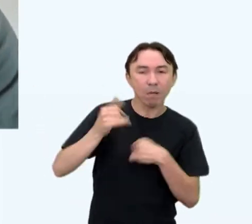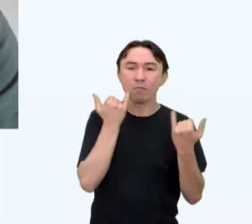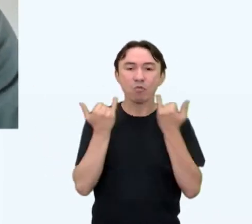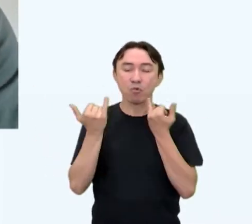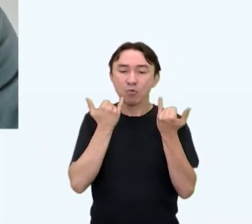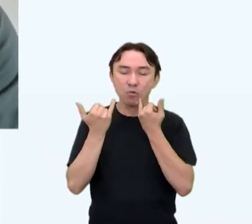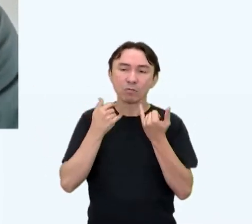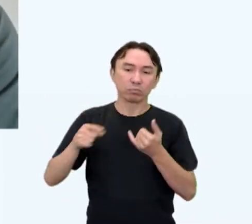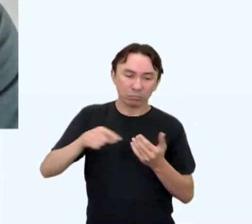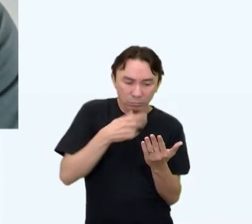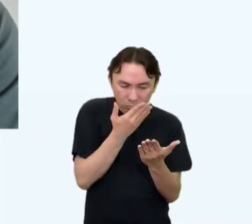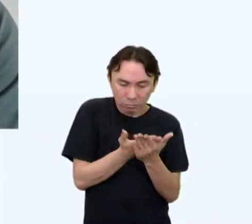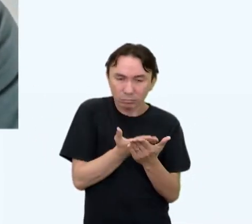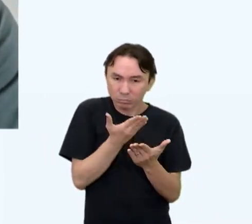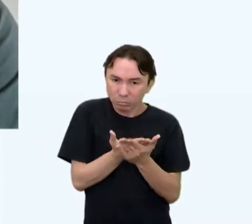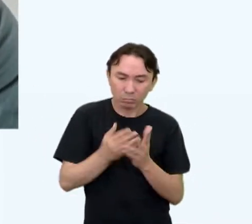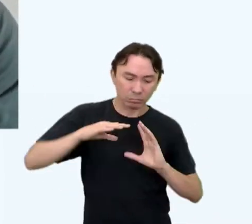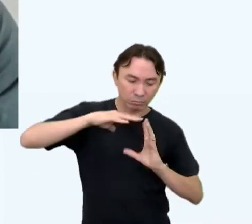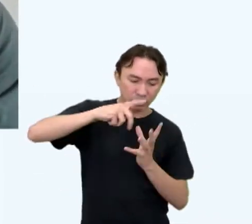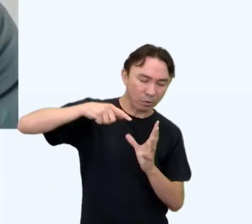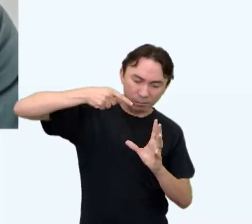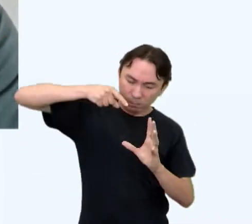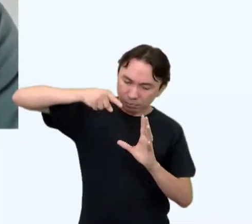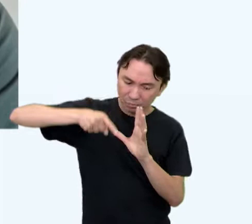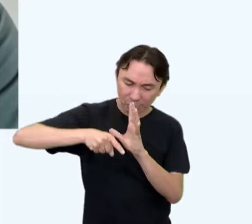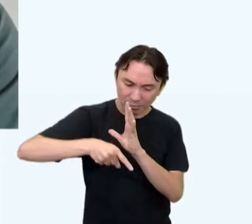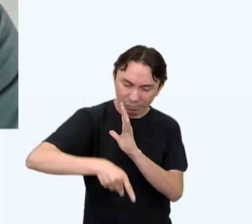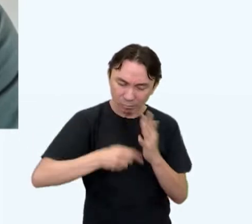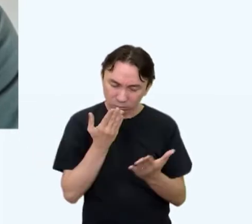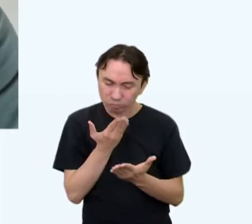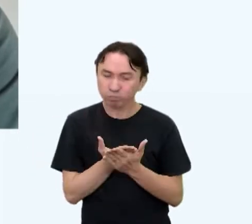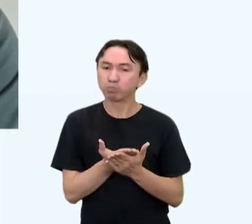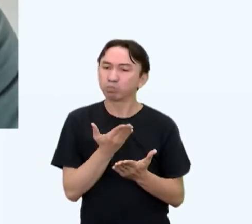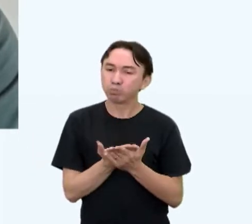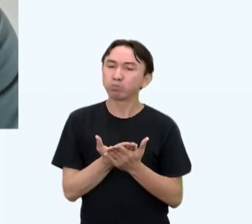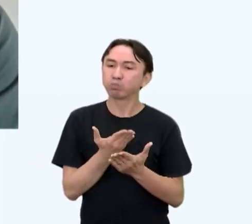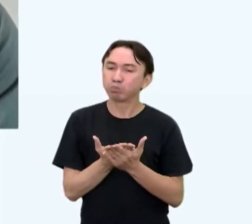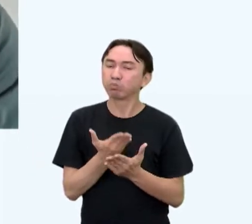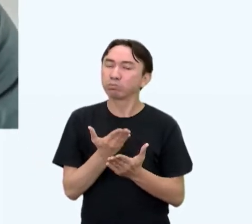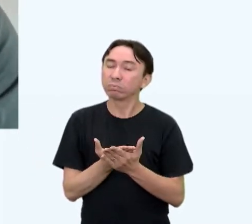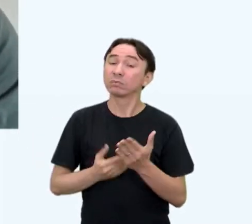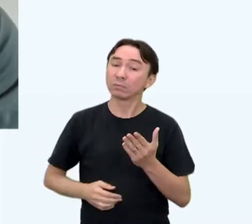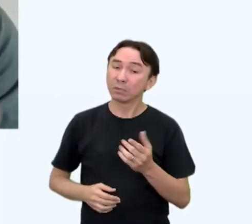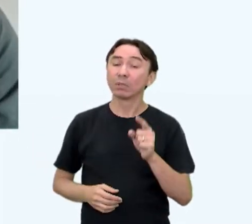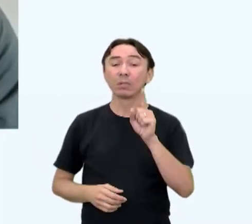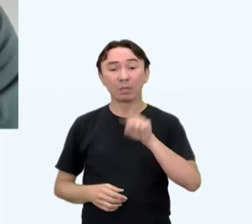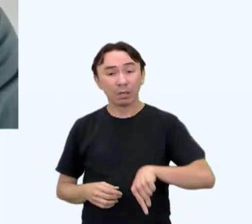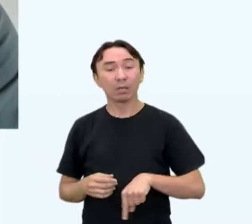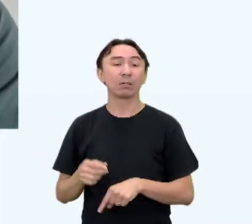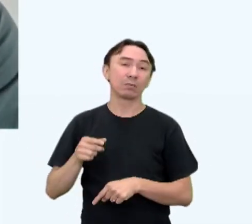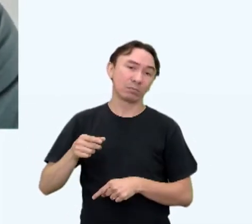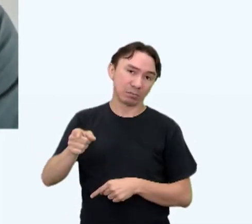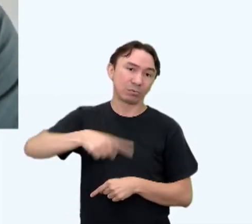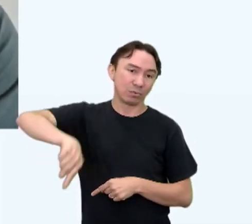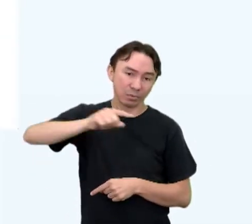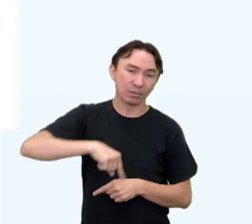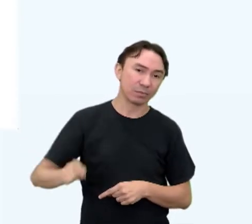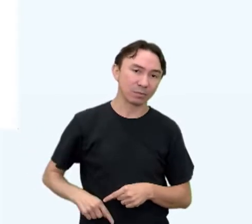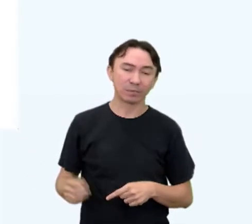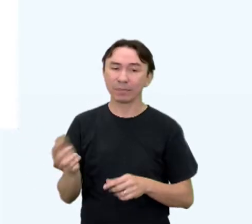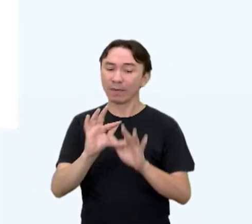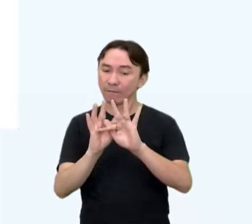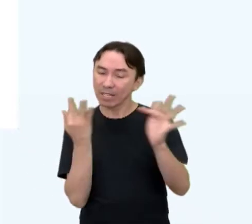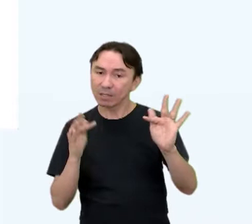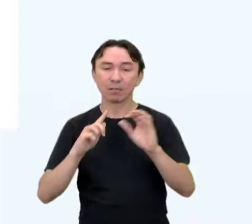para o estudo do interior da Terra, que seria a parte da, digamos assim, geofísica da sismologia. Como